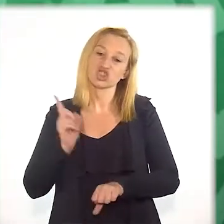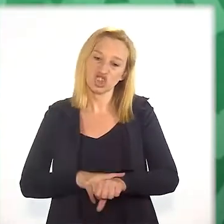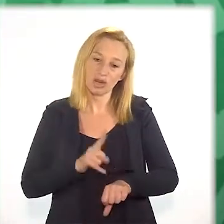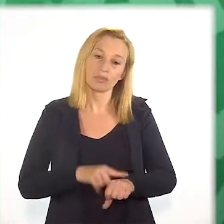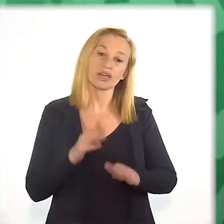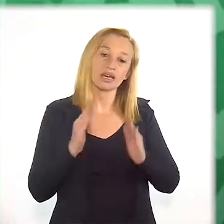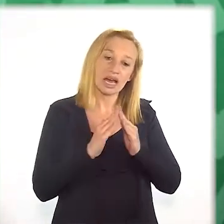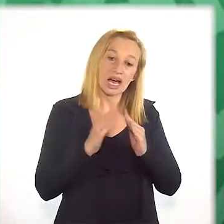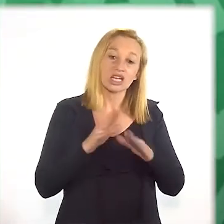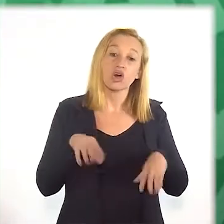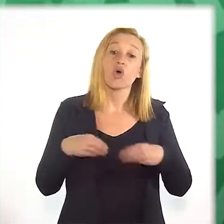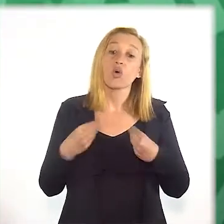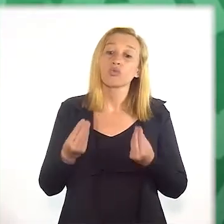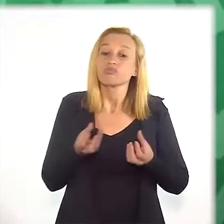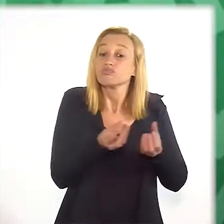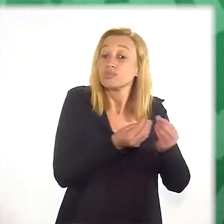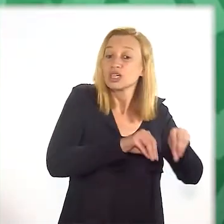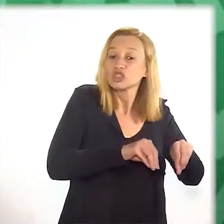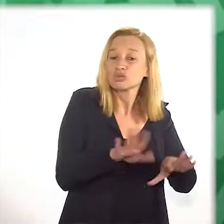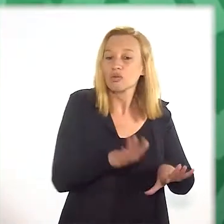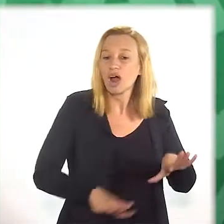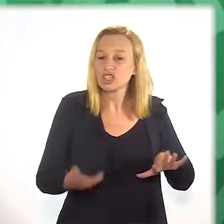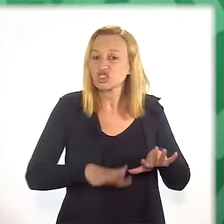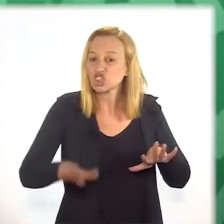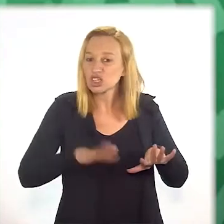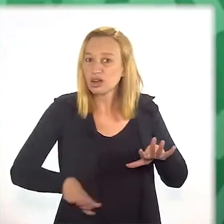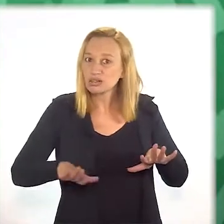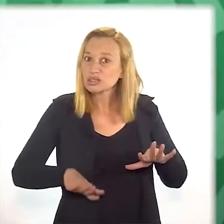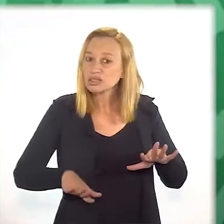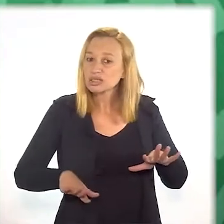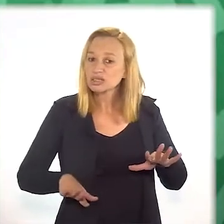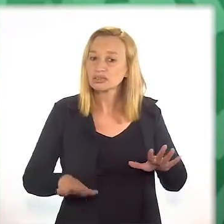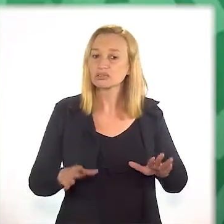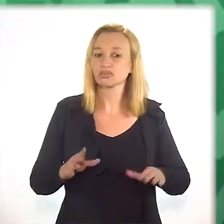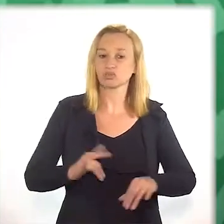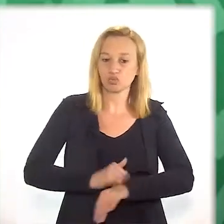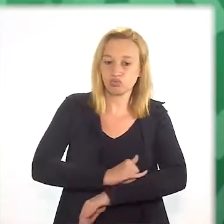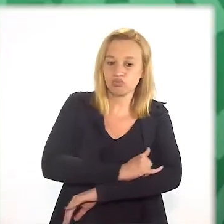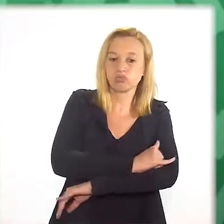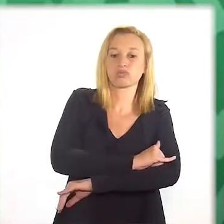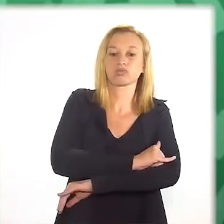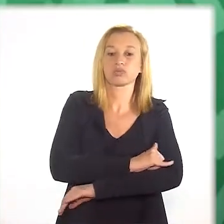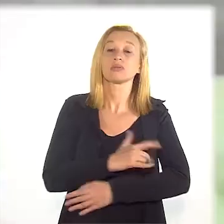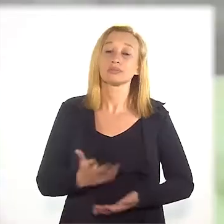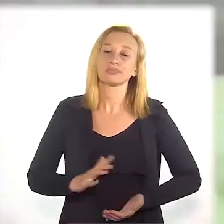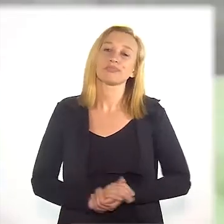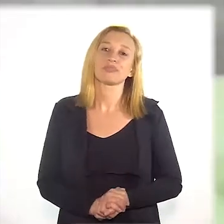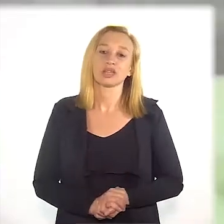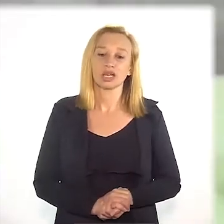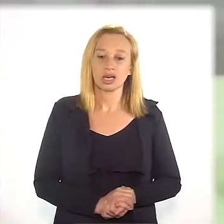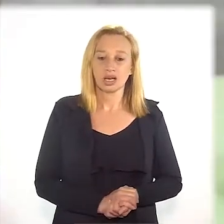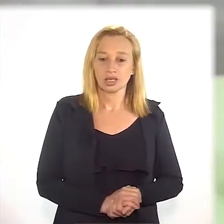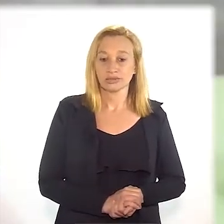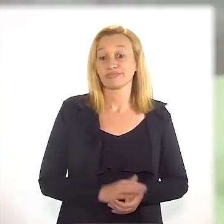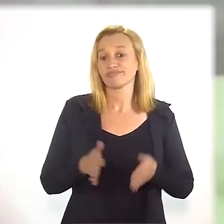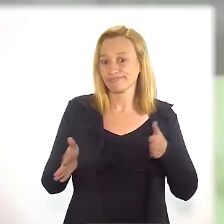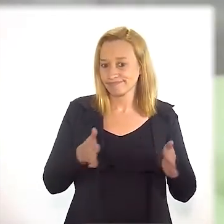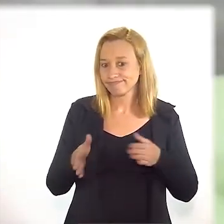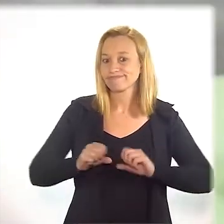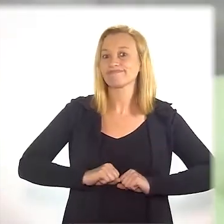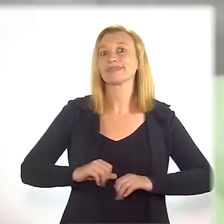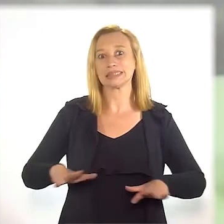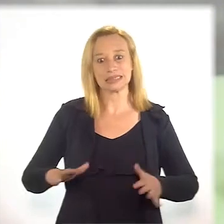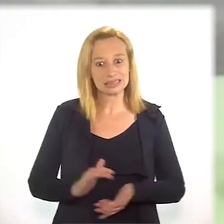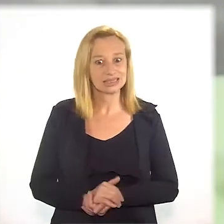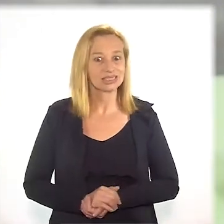né? Como que isso afetou a questão das crianças em relação ao peso? Olha, essa pandemia